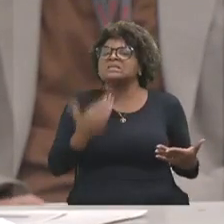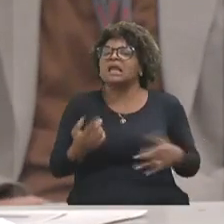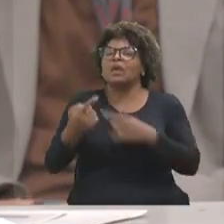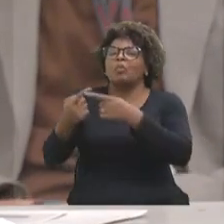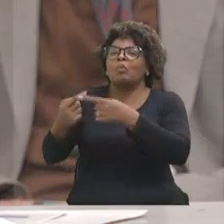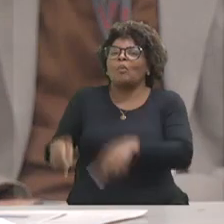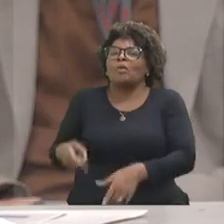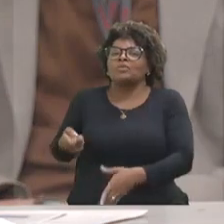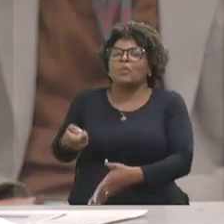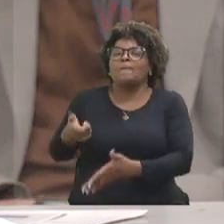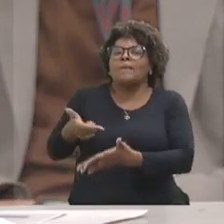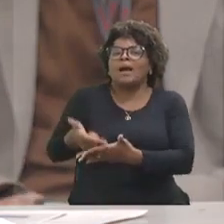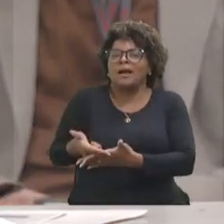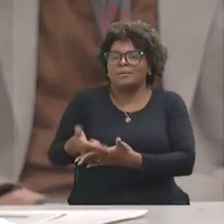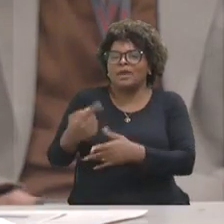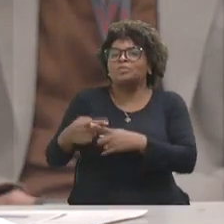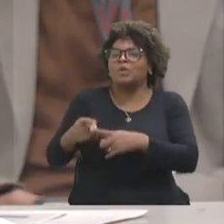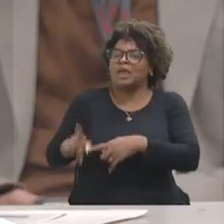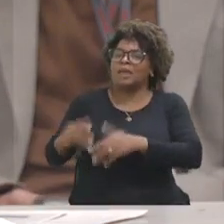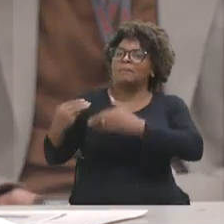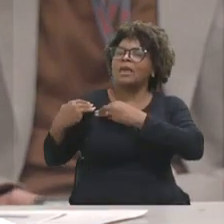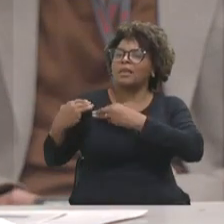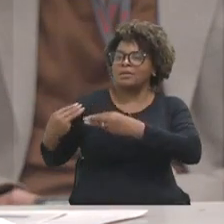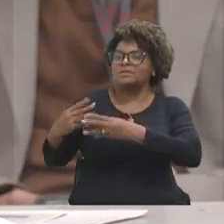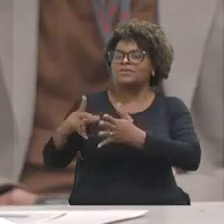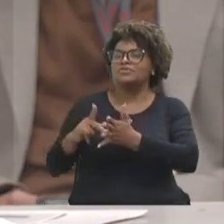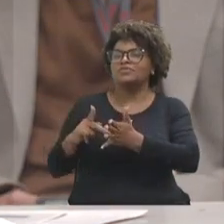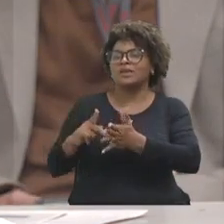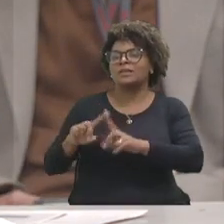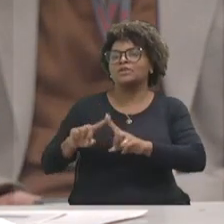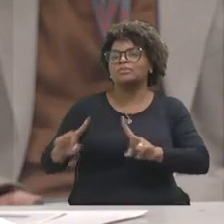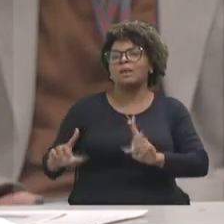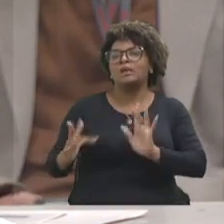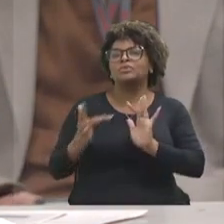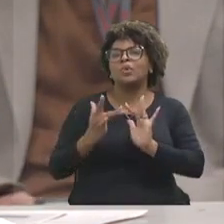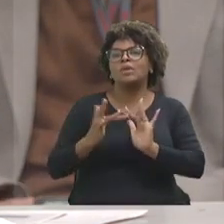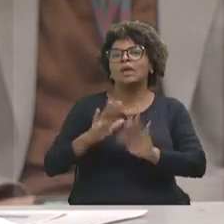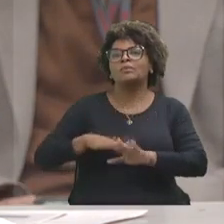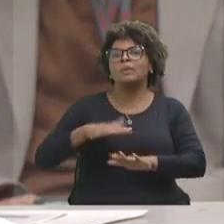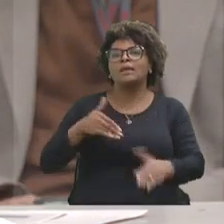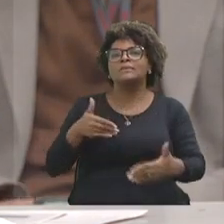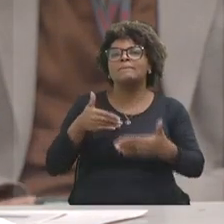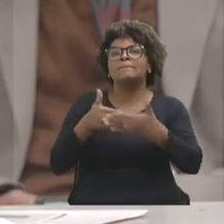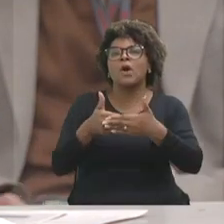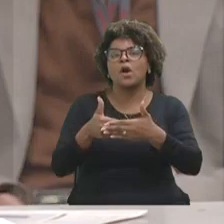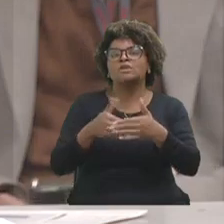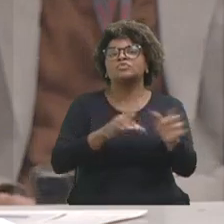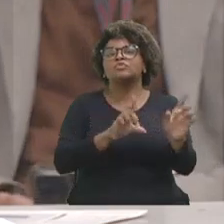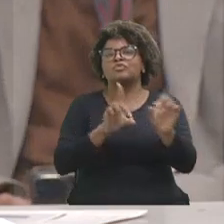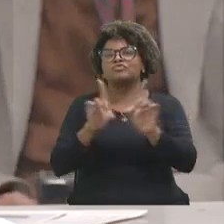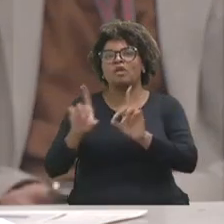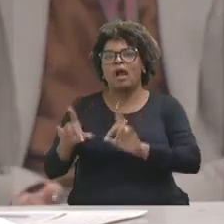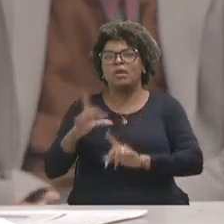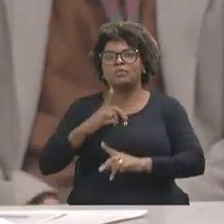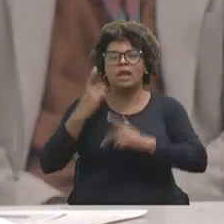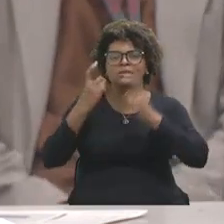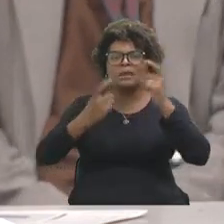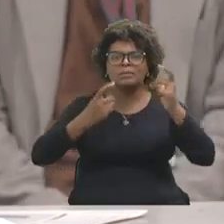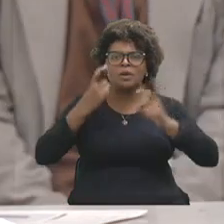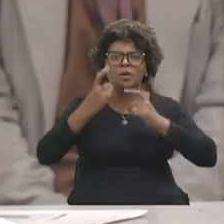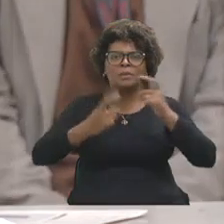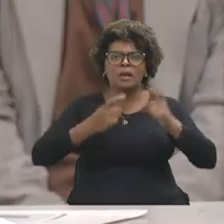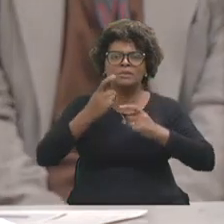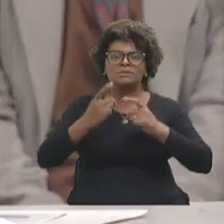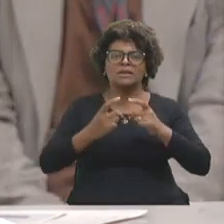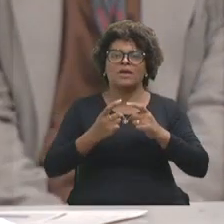dentro dos trabalhadores da Saúde aquele que em contato mais próximo diário a nossa preocupação obviamente especialmente as